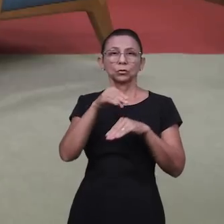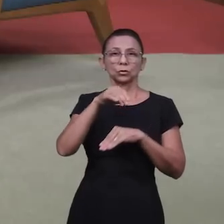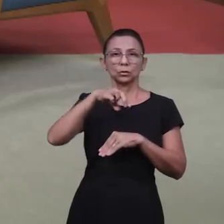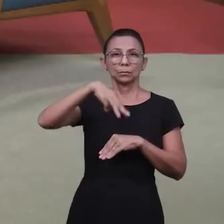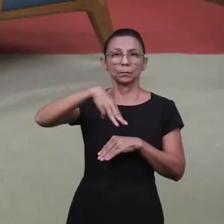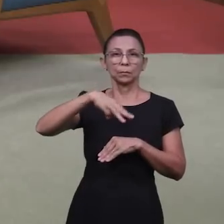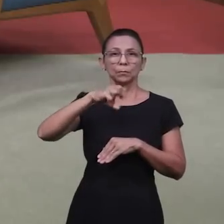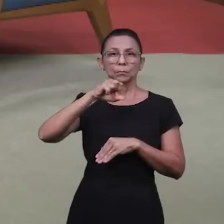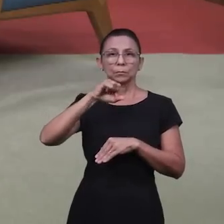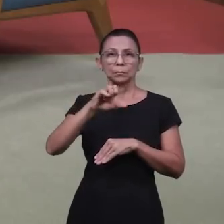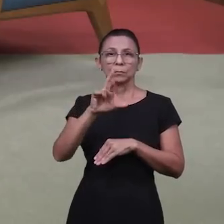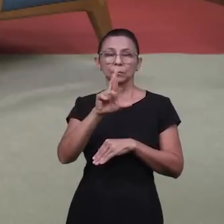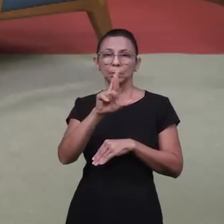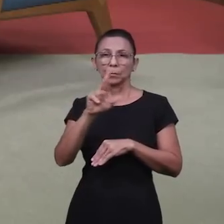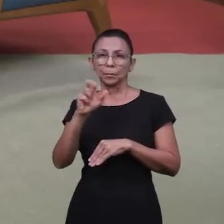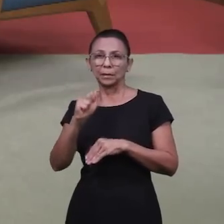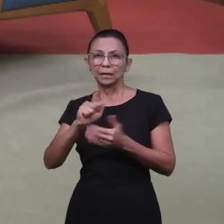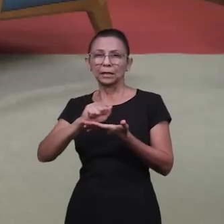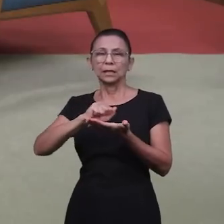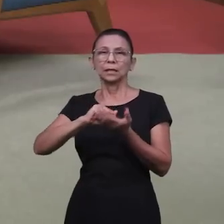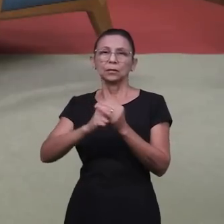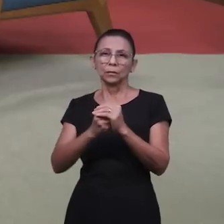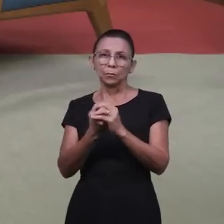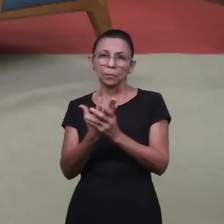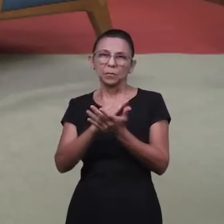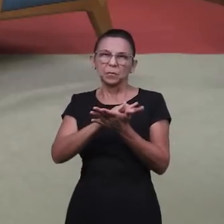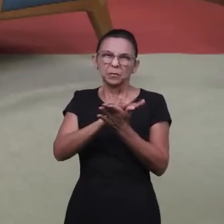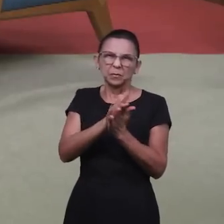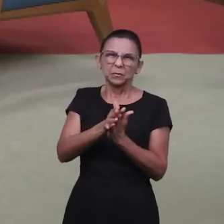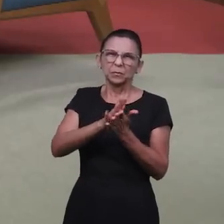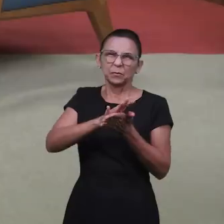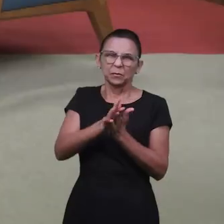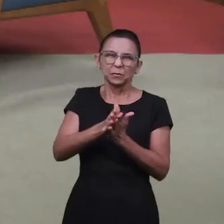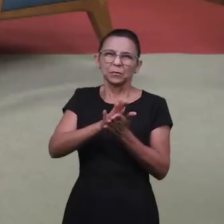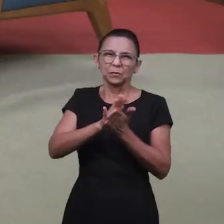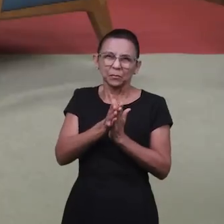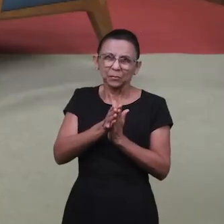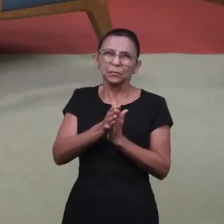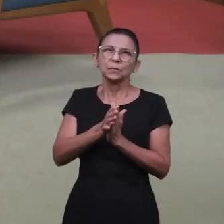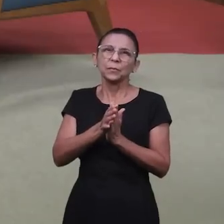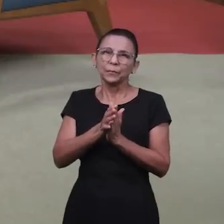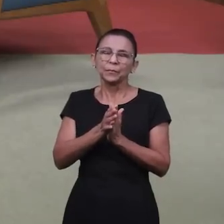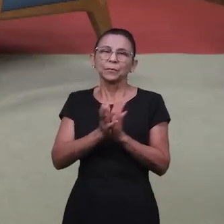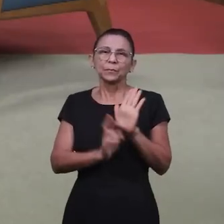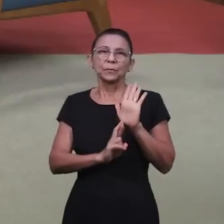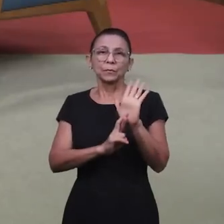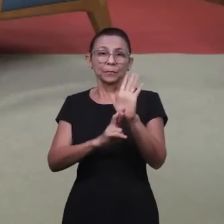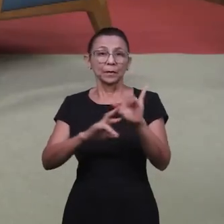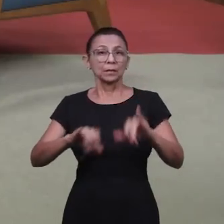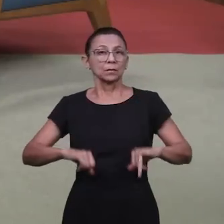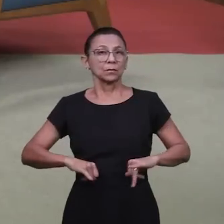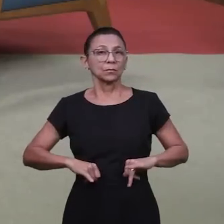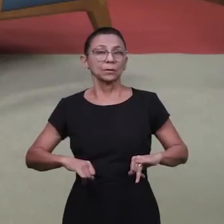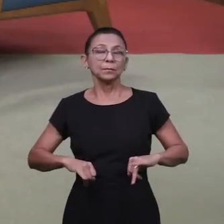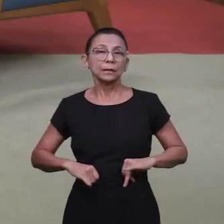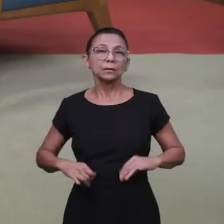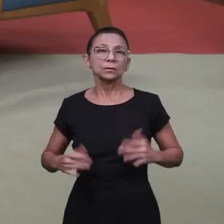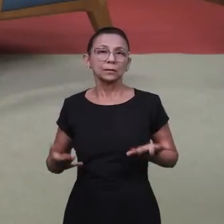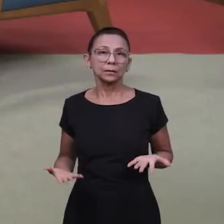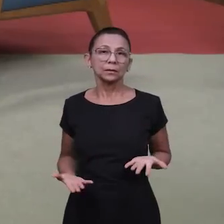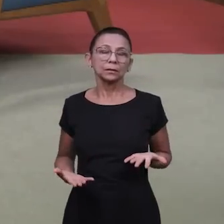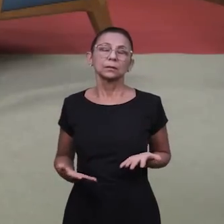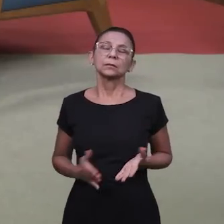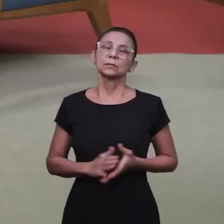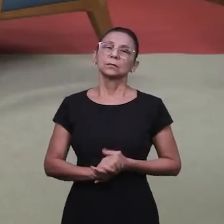suou o sangue. Daqui a pouco vamos até conferir um versículo. O outeiro do incenso, que é o Gólgota. Então ele está falando ali do que o Sérgio